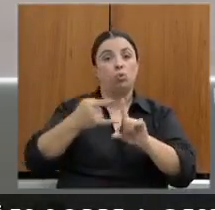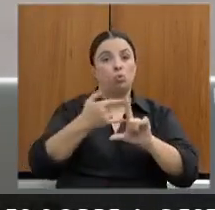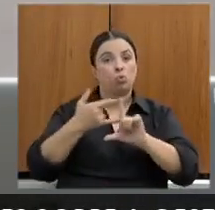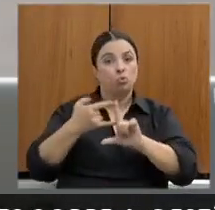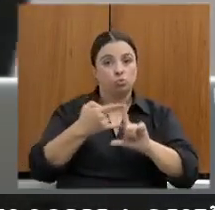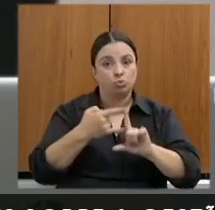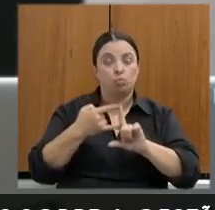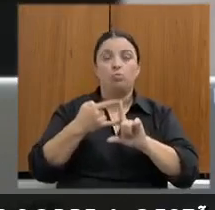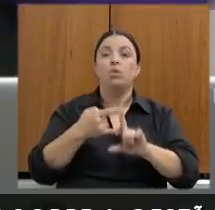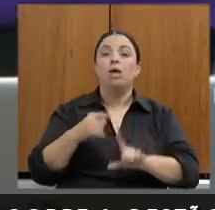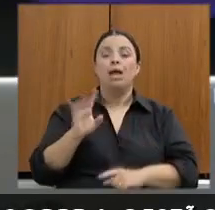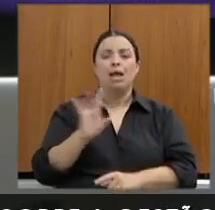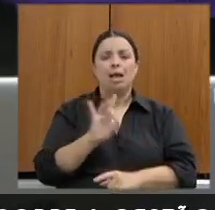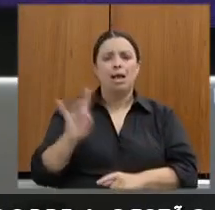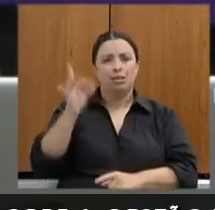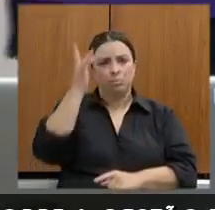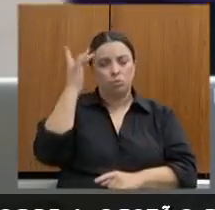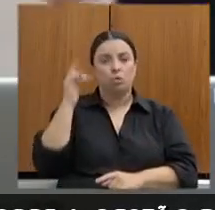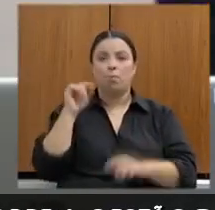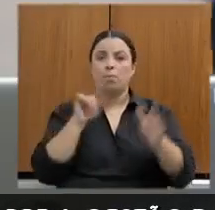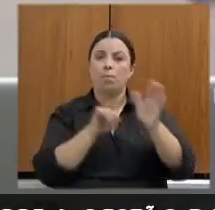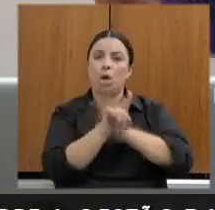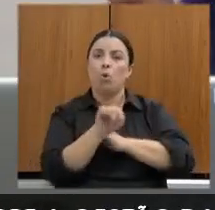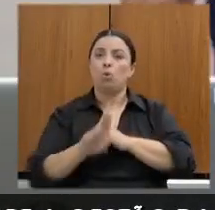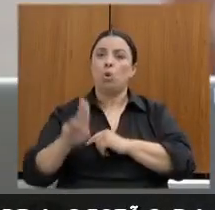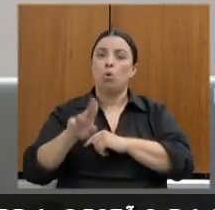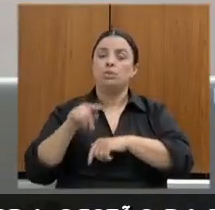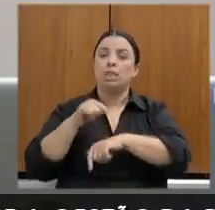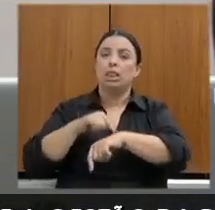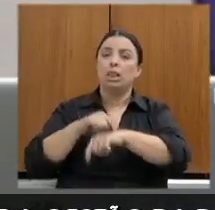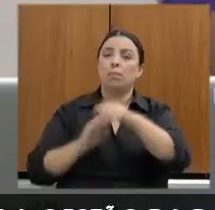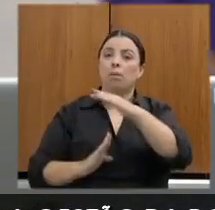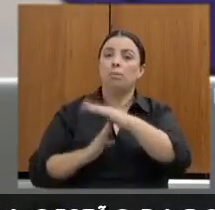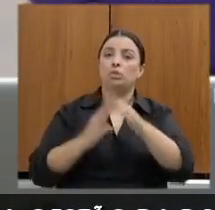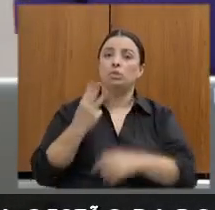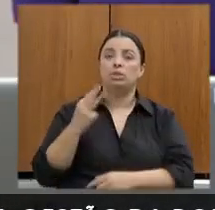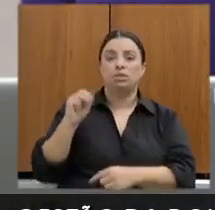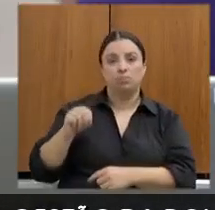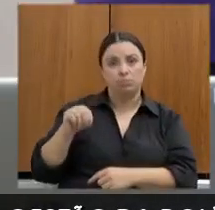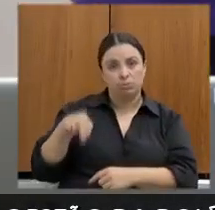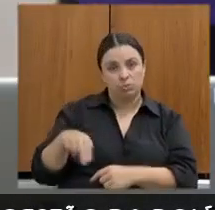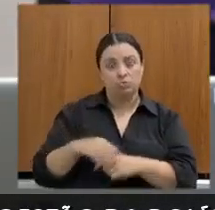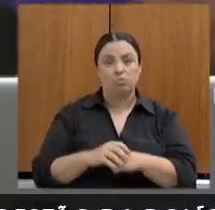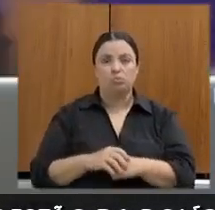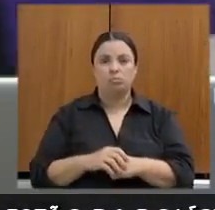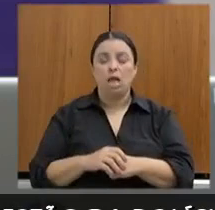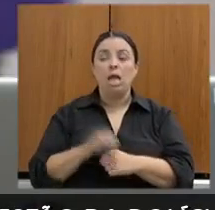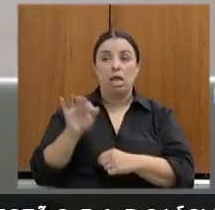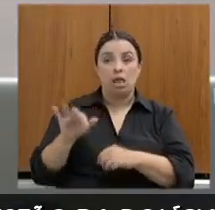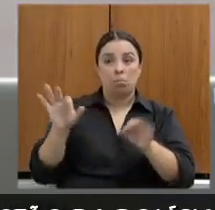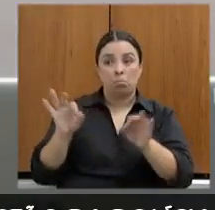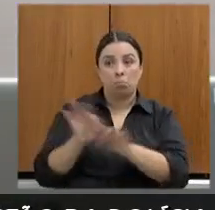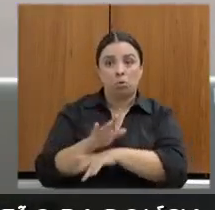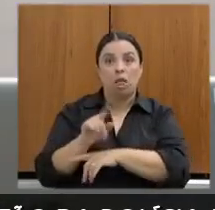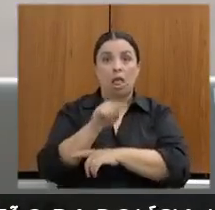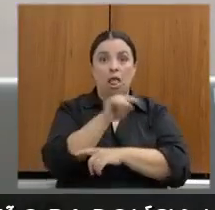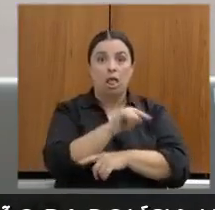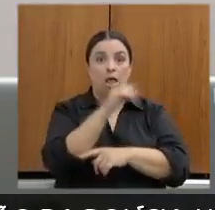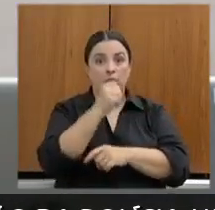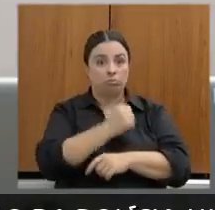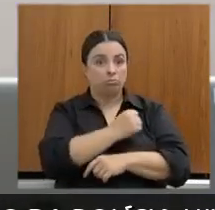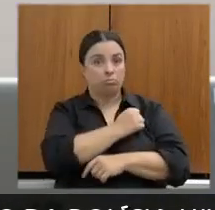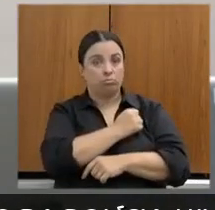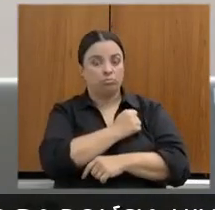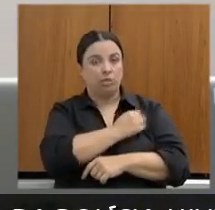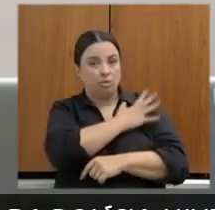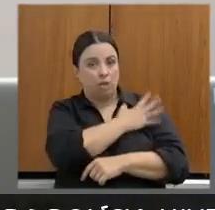poderá fazer uma interpelação pelo prazo de três minutos cinco após cada interpelação autoridade Estadual Temporada e